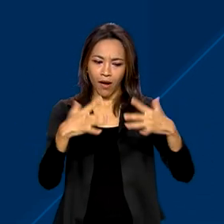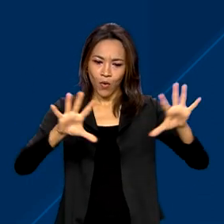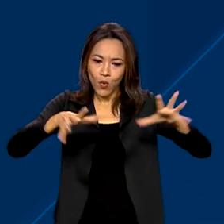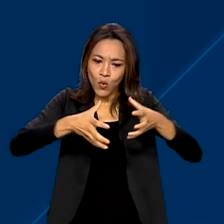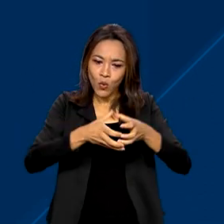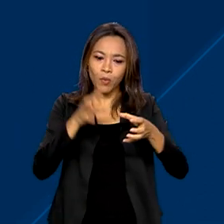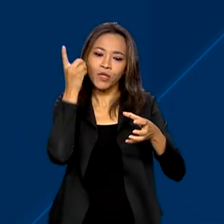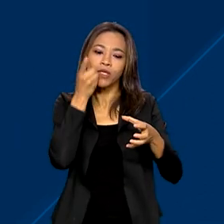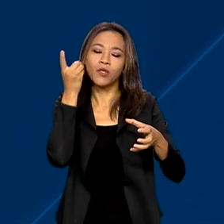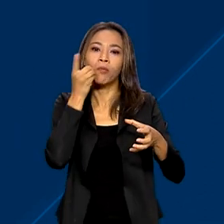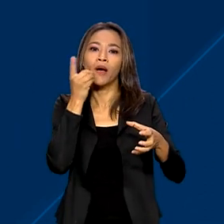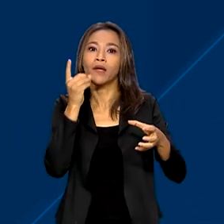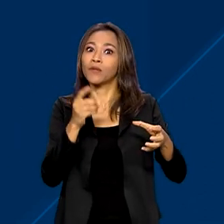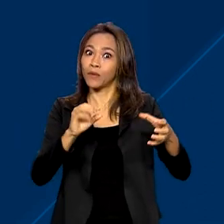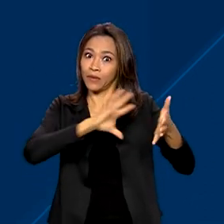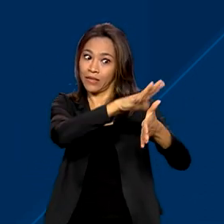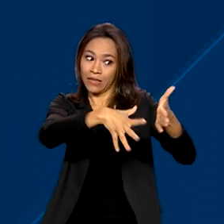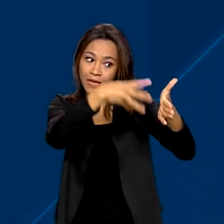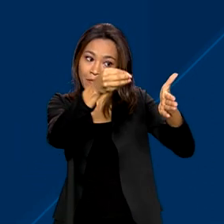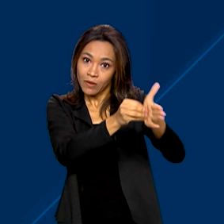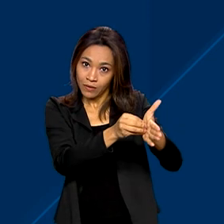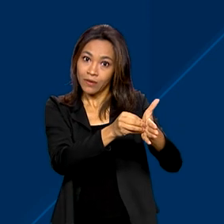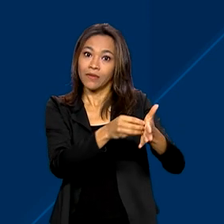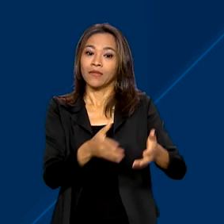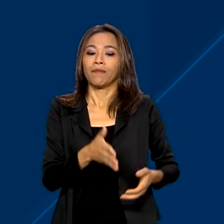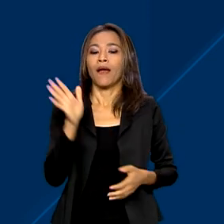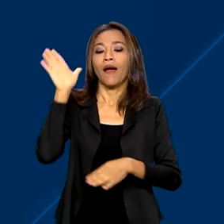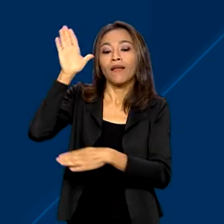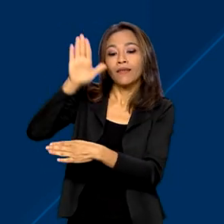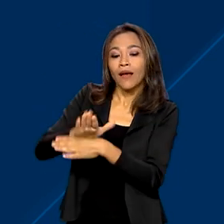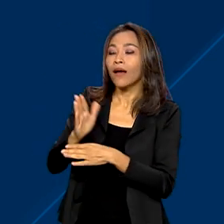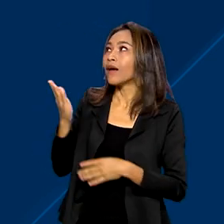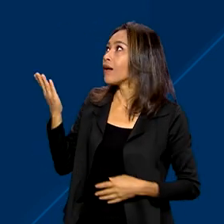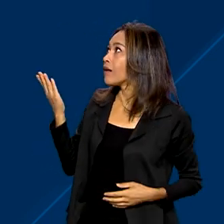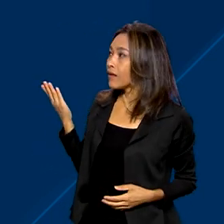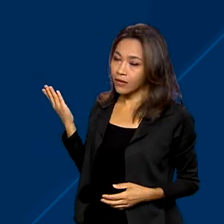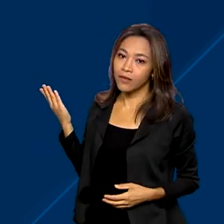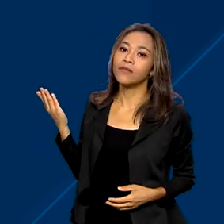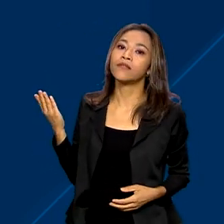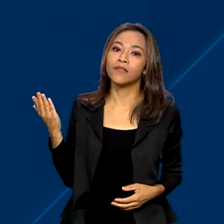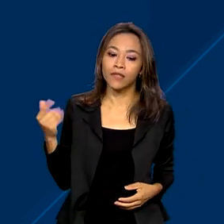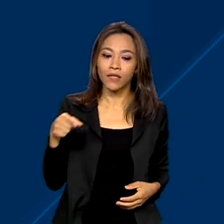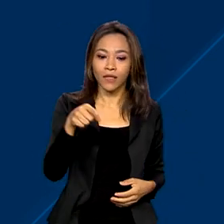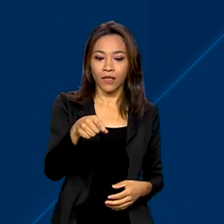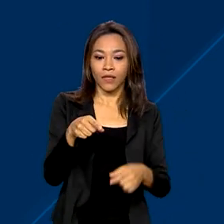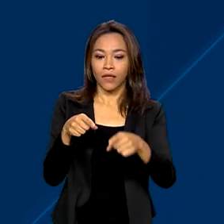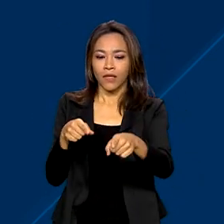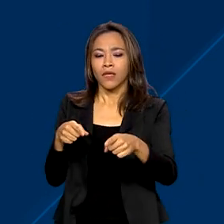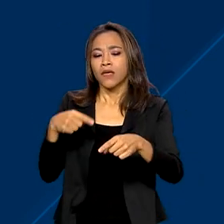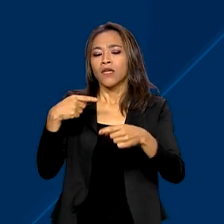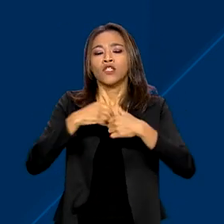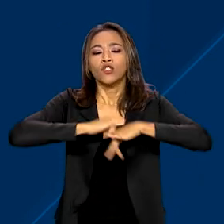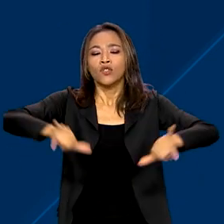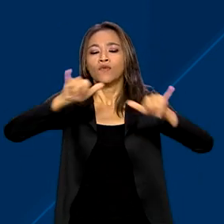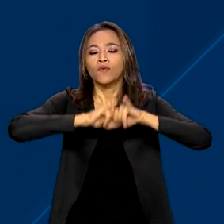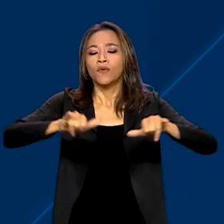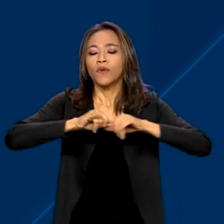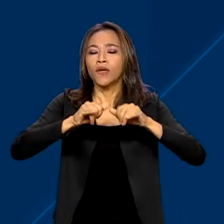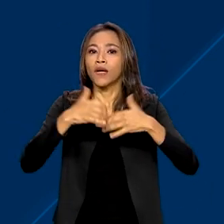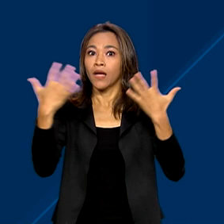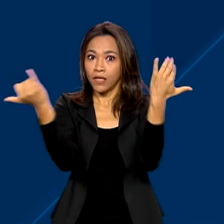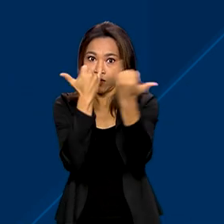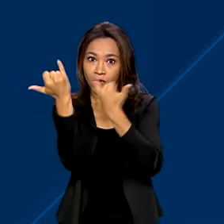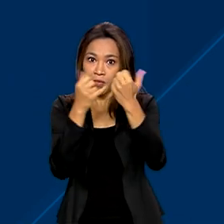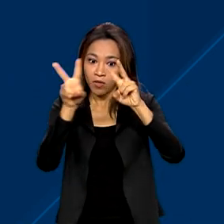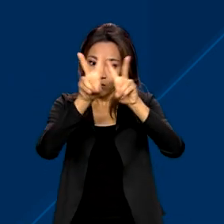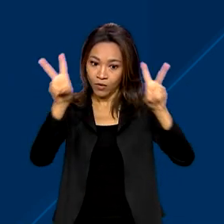estaduais da Amazônia Legal à tarde a equipe do Ministério do Trabalho e Emprego divulga os dados relativos a Março do novo